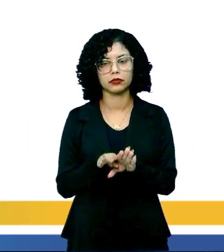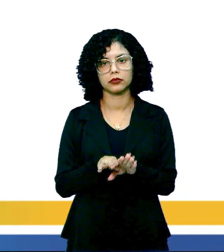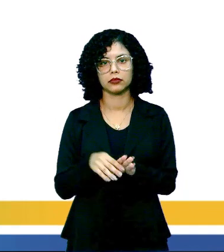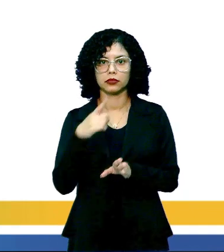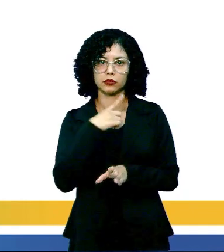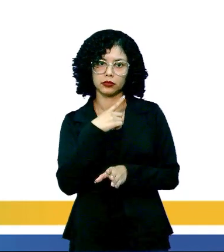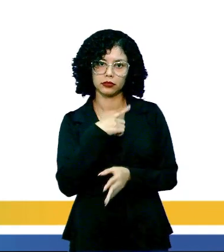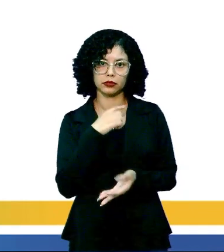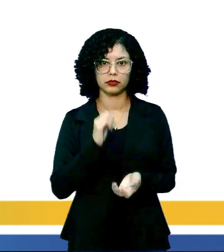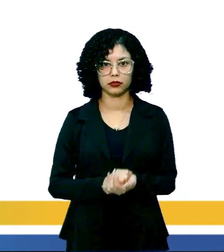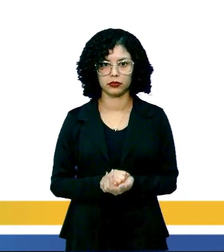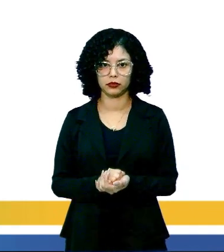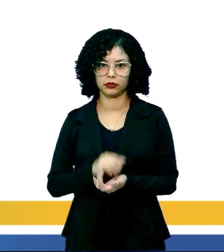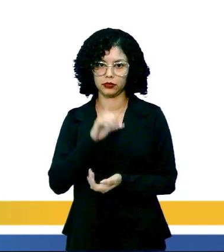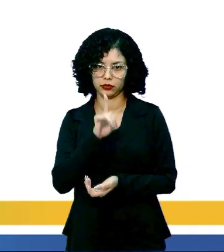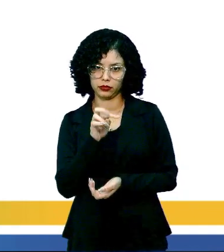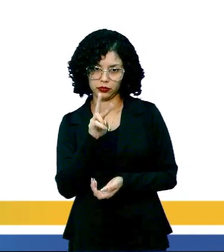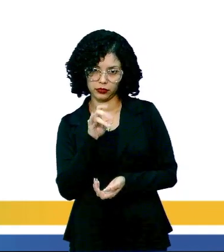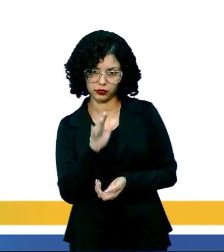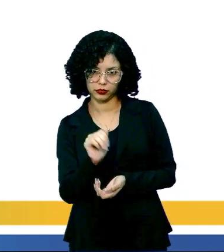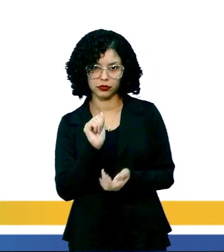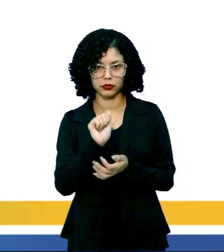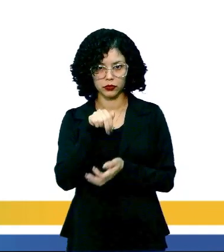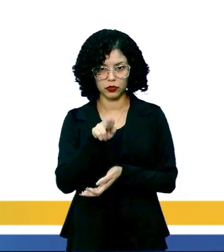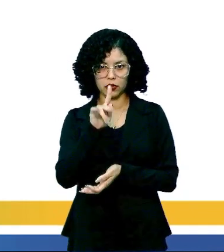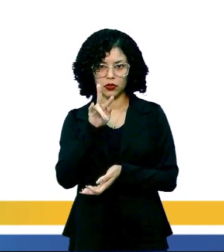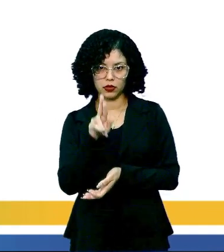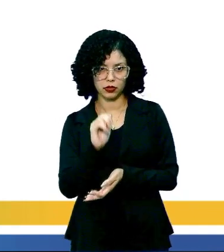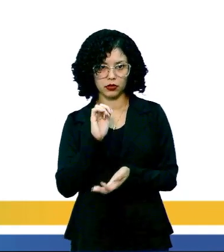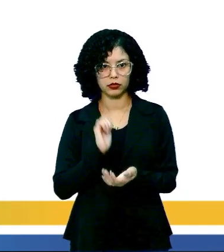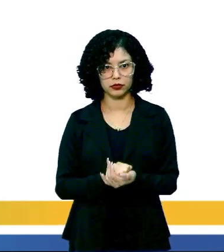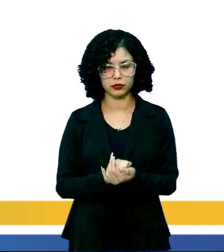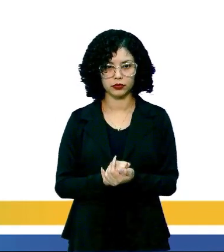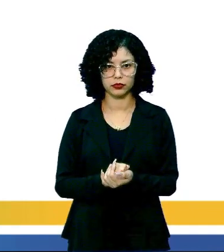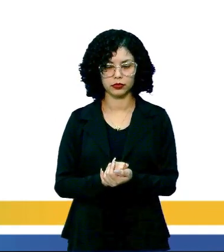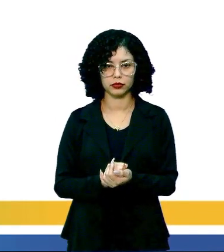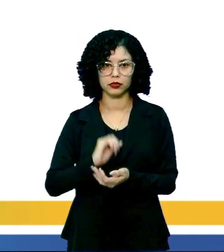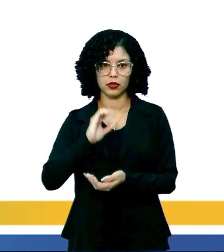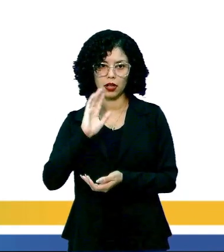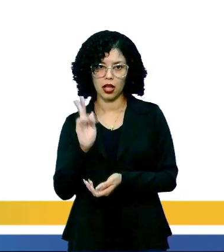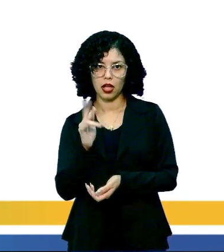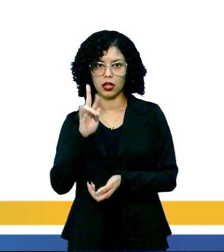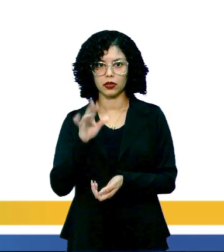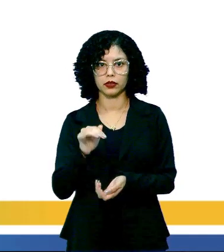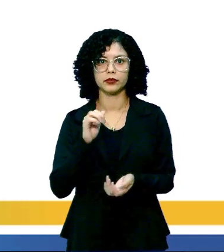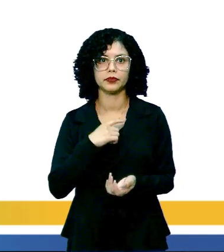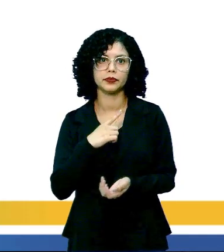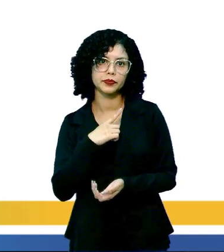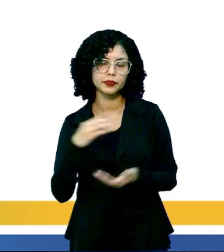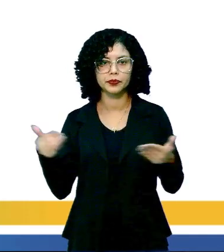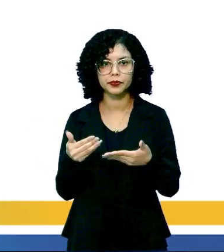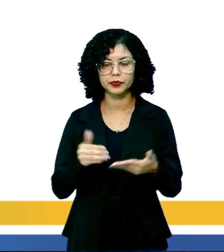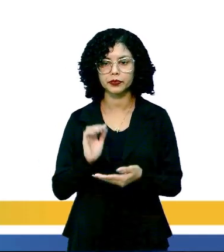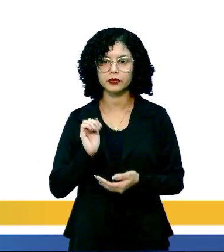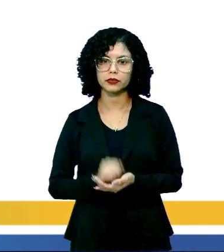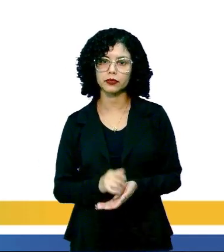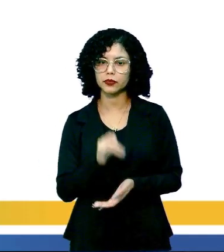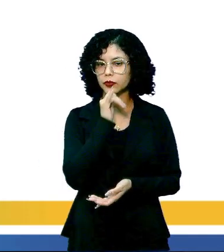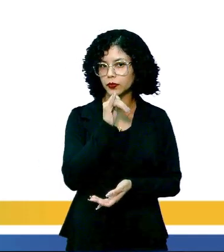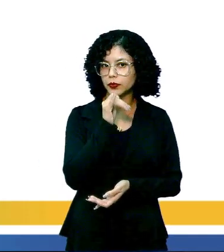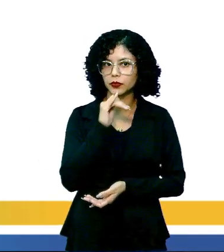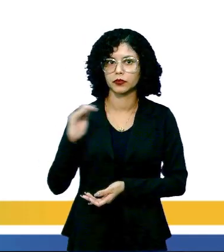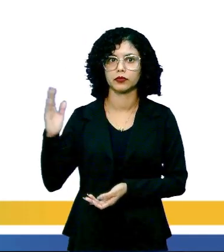a gente tem o Décio, o Augusto de Campos e o Haroldo de Campos. Eu trouxe para vocês aí